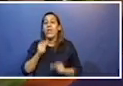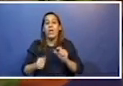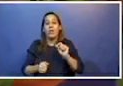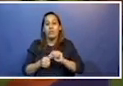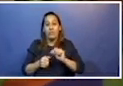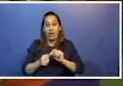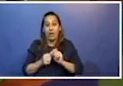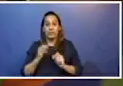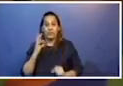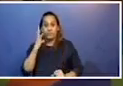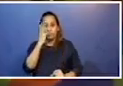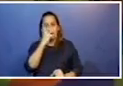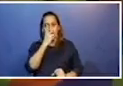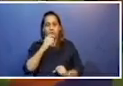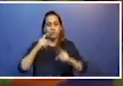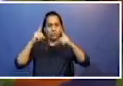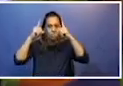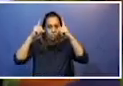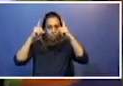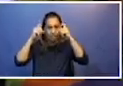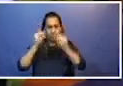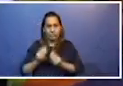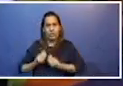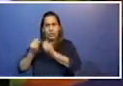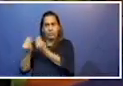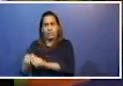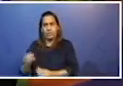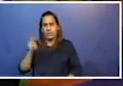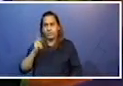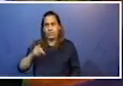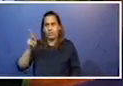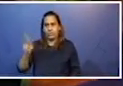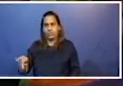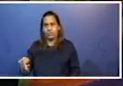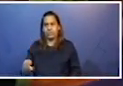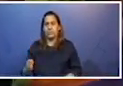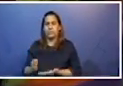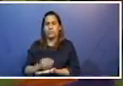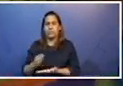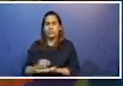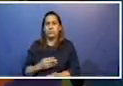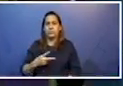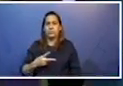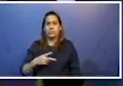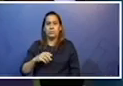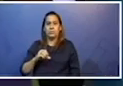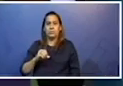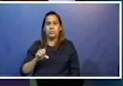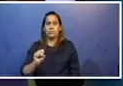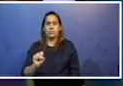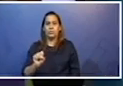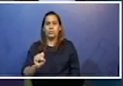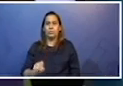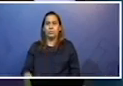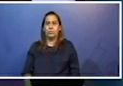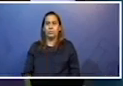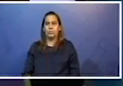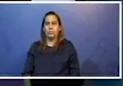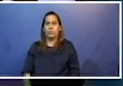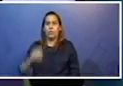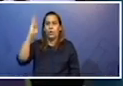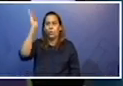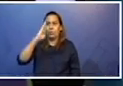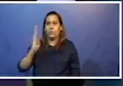Fez, caprichado, certinho, manda para a professora. E na 208, nós temos aqui, ó, no